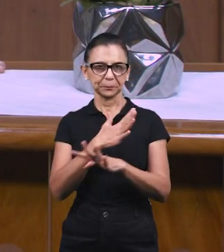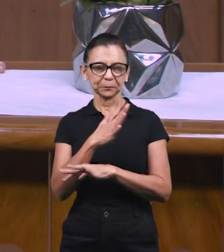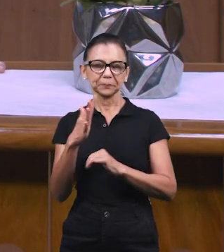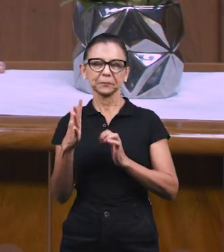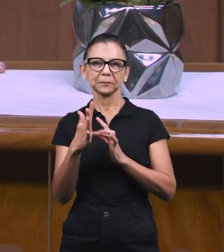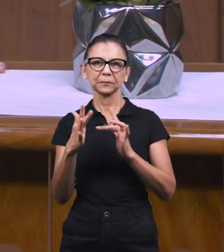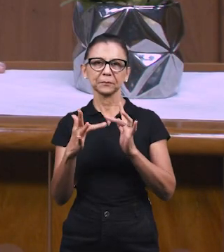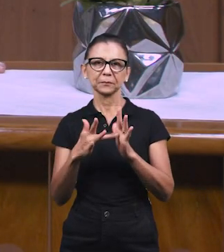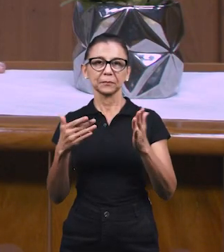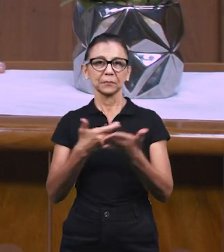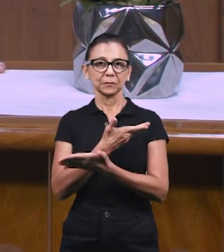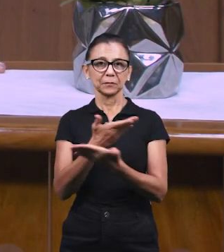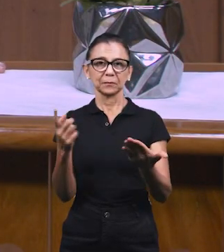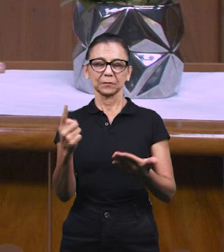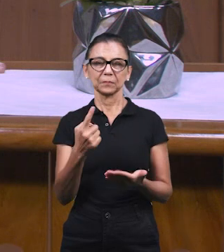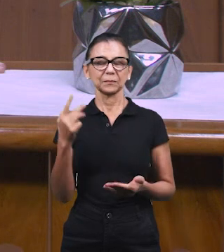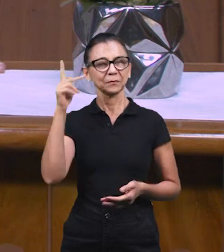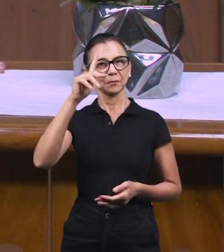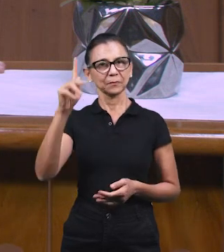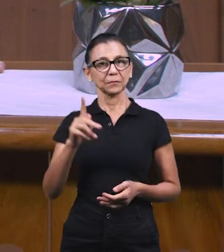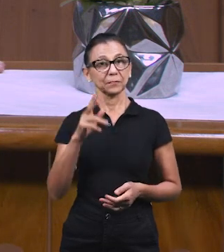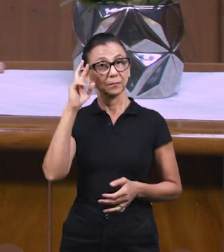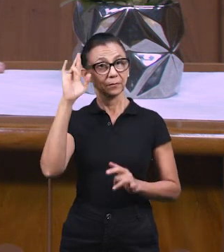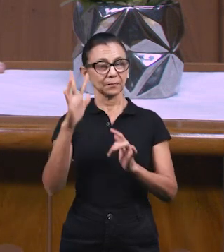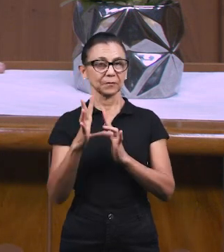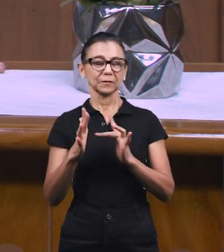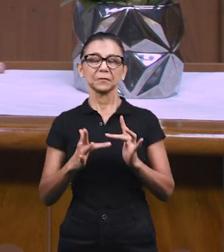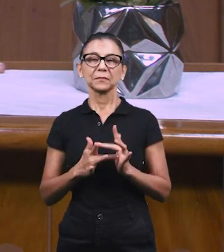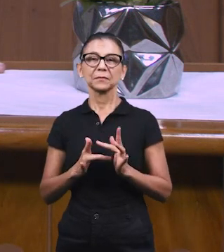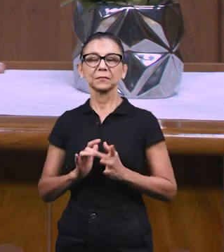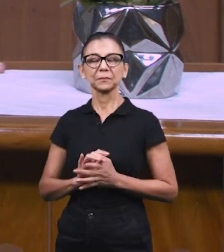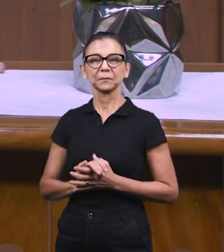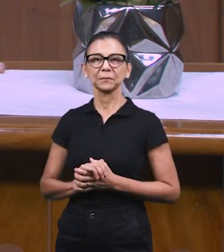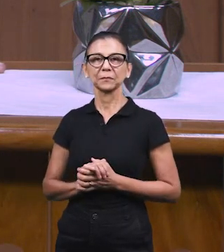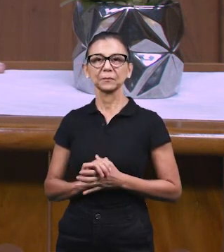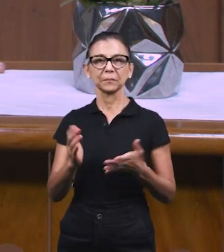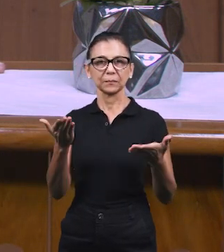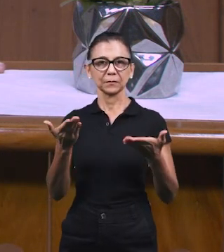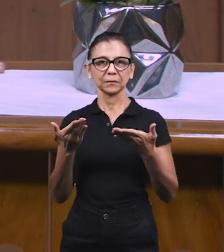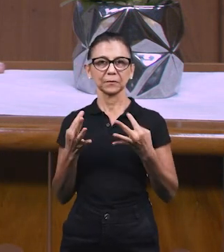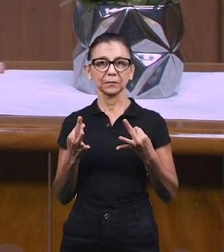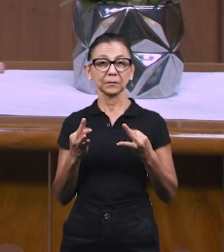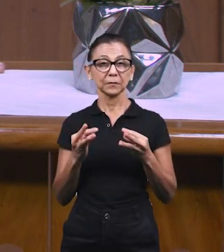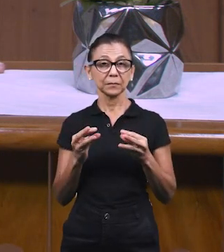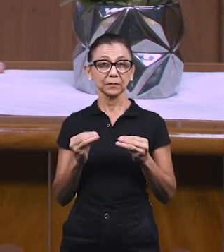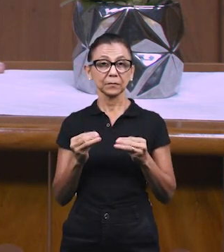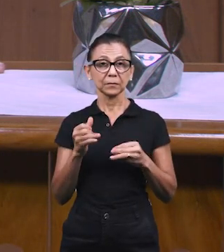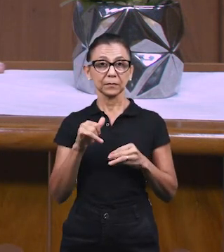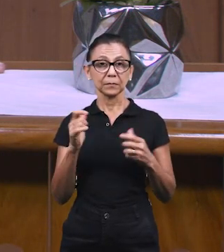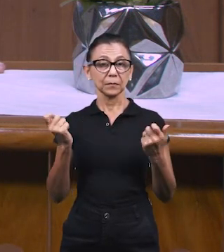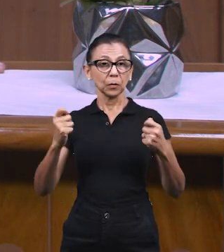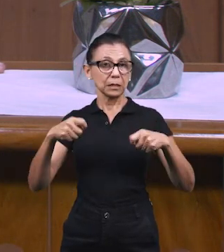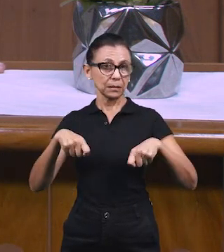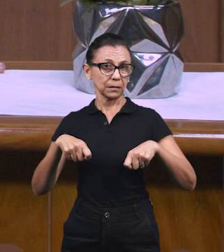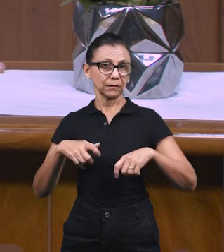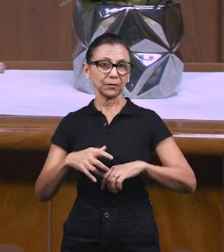Glória a Jesus. Eu vos saúdo com a paz do Senhor Jesus. Convido a todos aqueles que